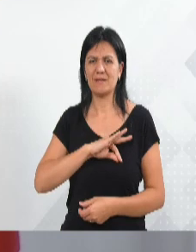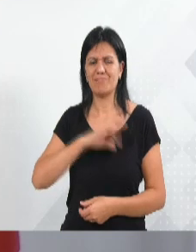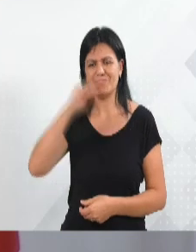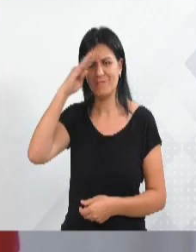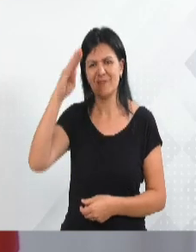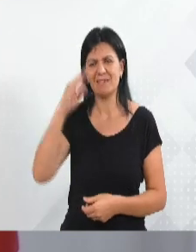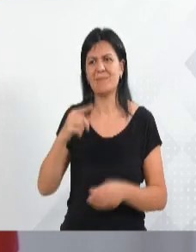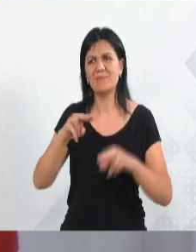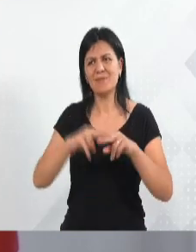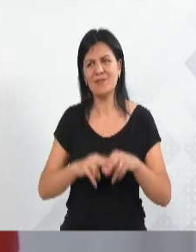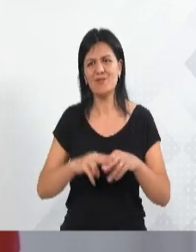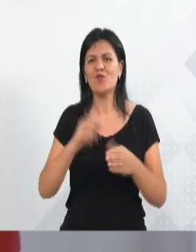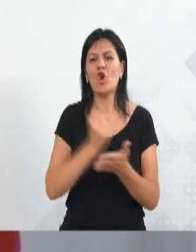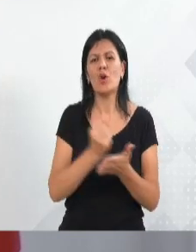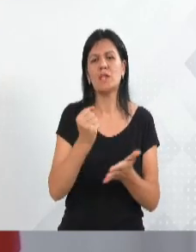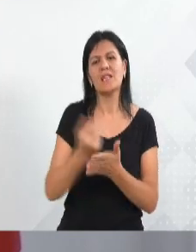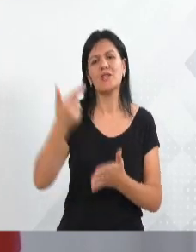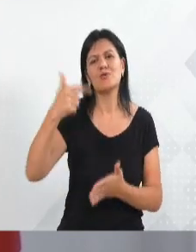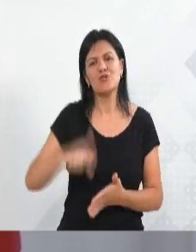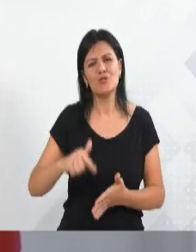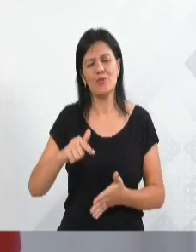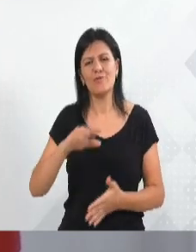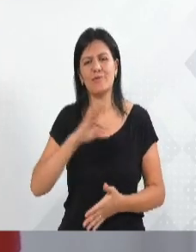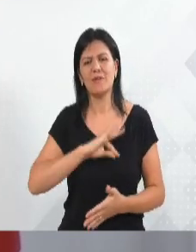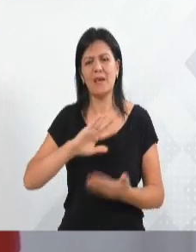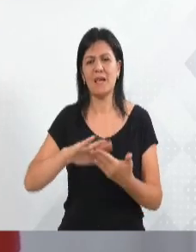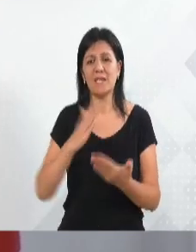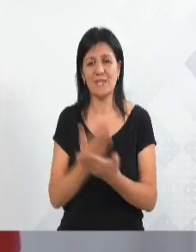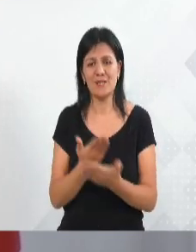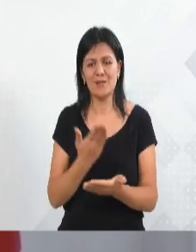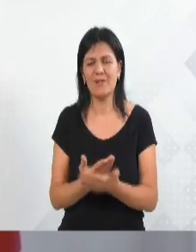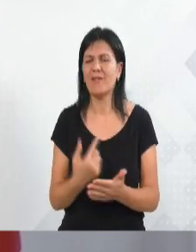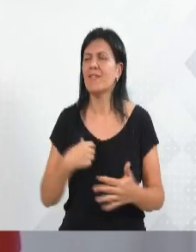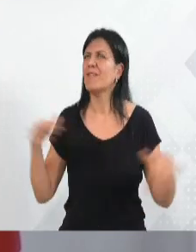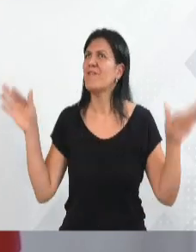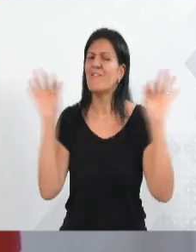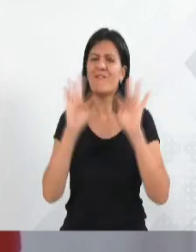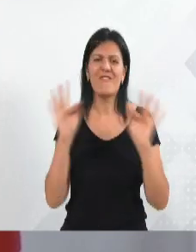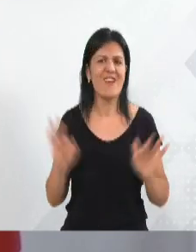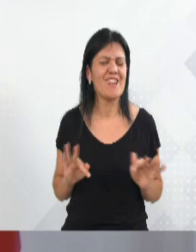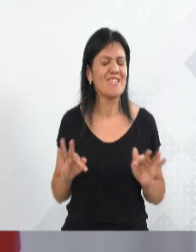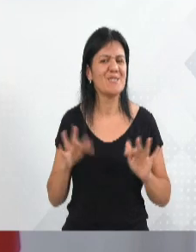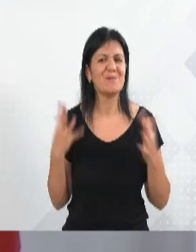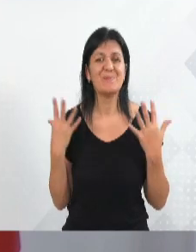sou recontratado no colégio. Estou muito feliz mesmo lá.